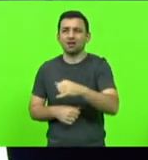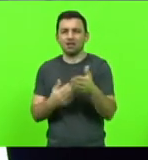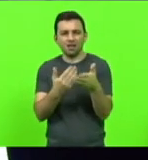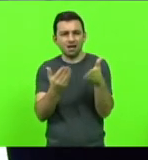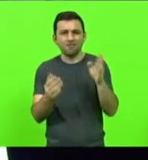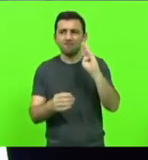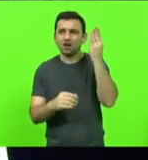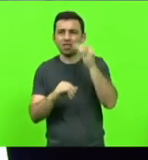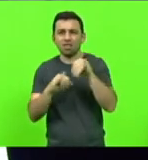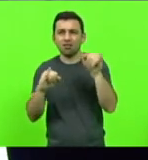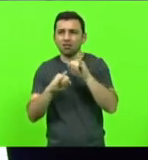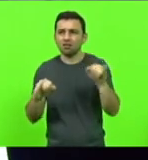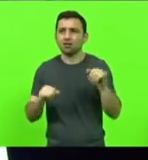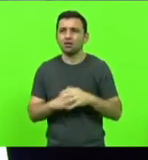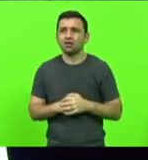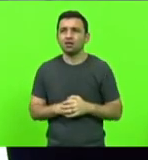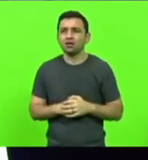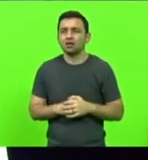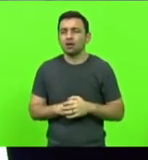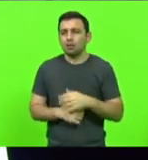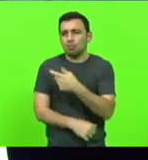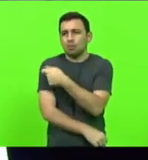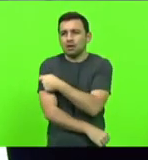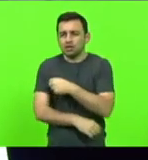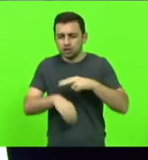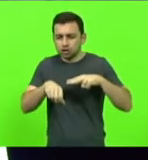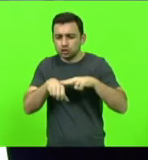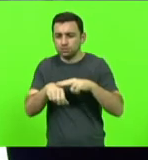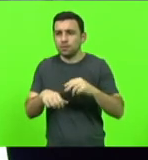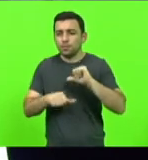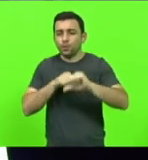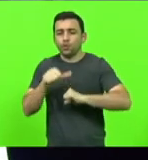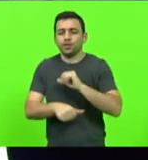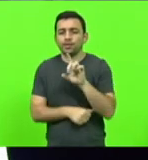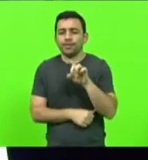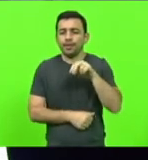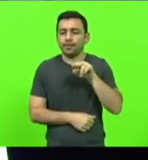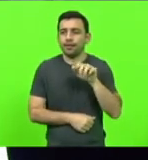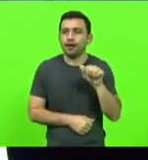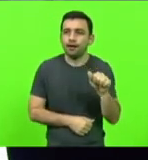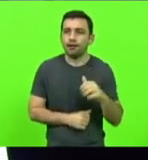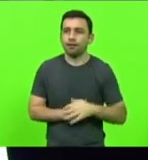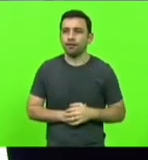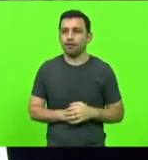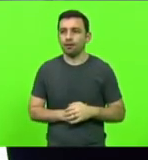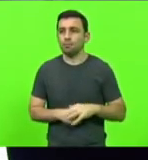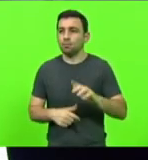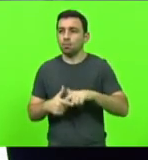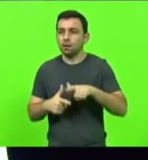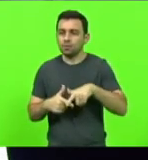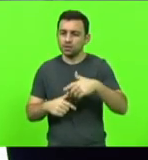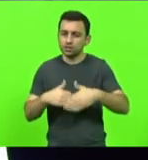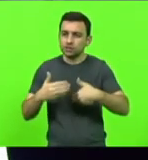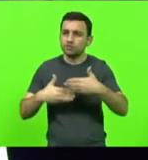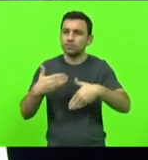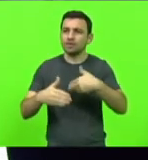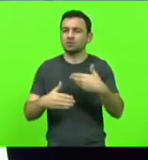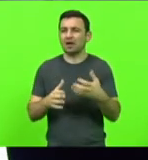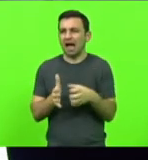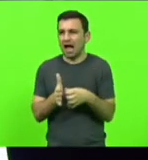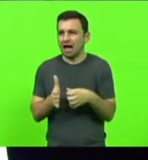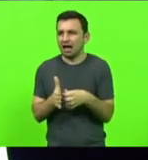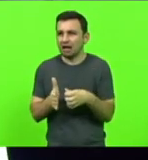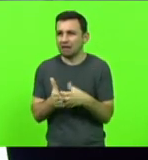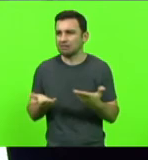não tem chip, não altera DNA, não provoca desenvolvimento de AIDS,